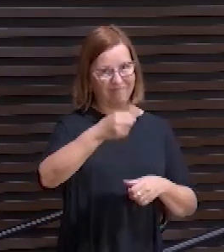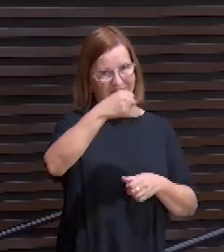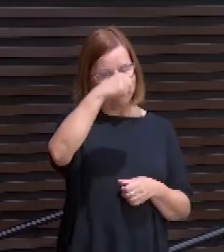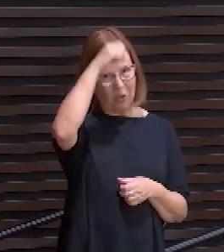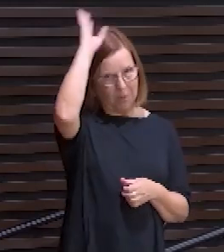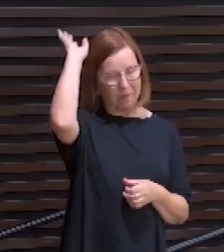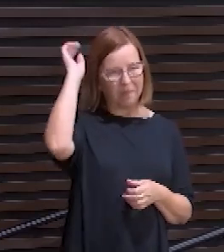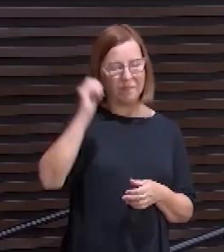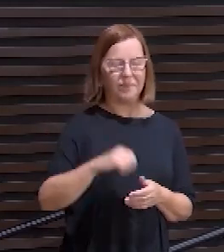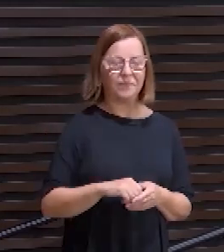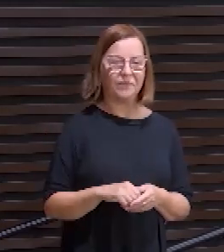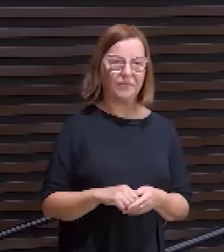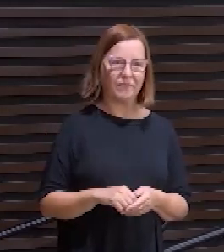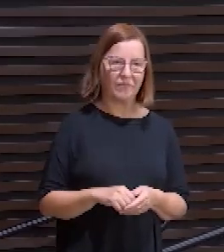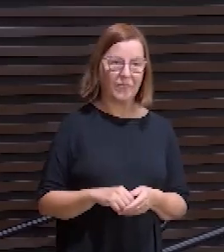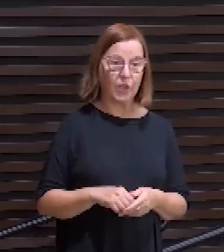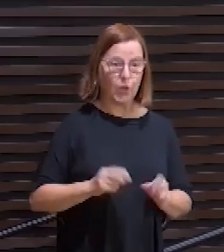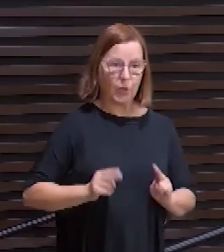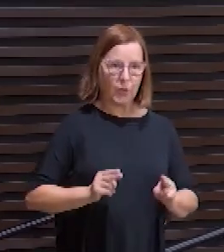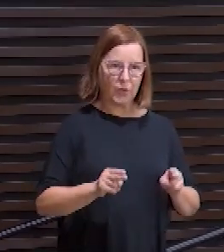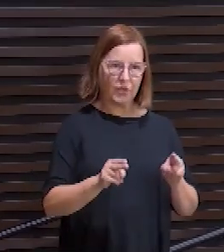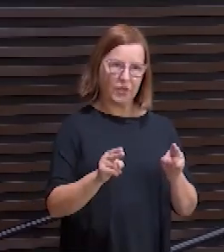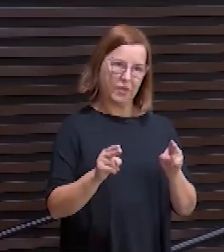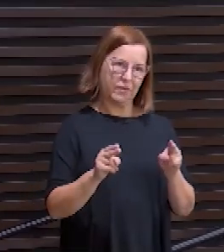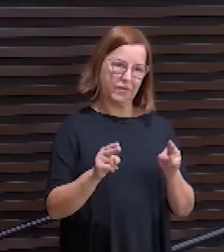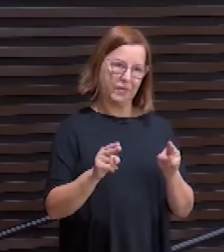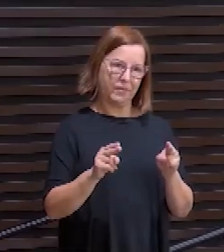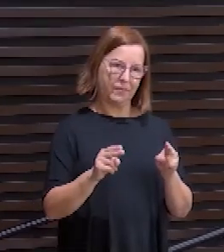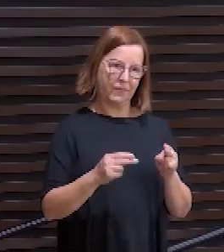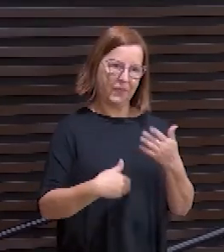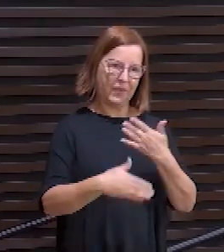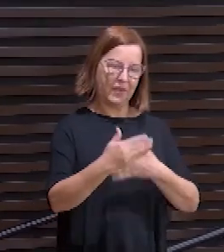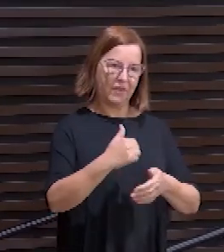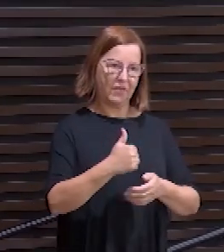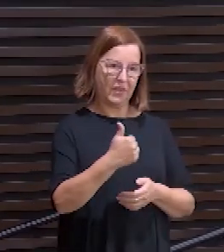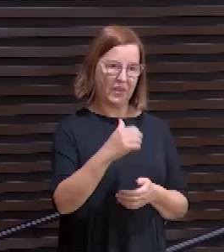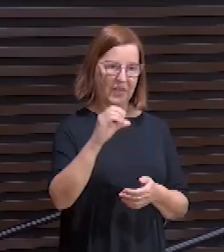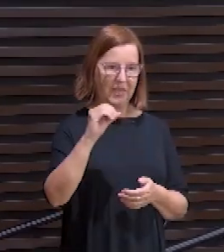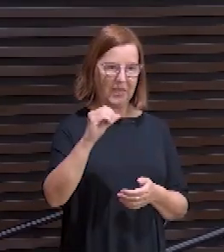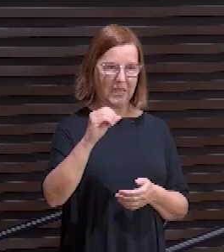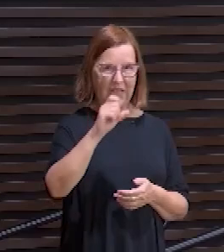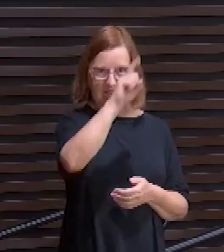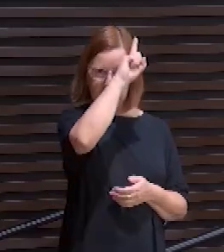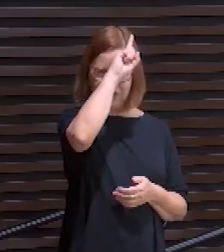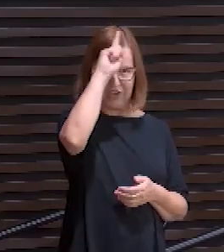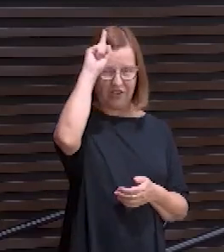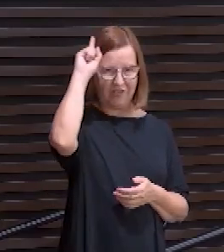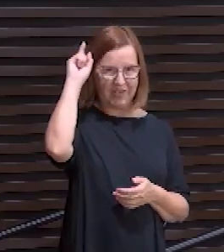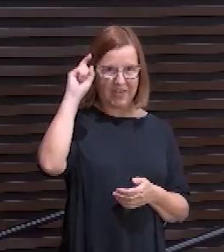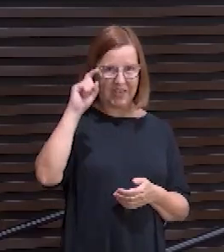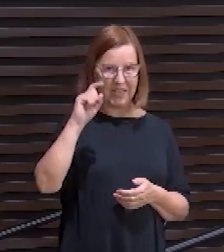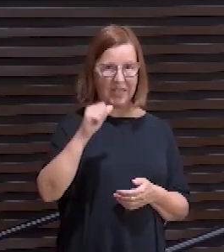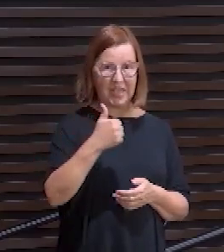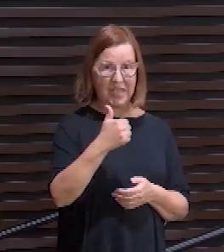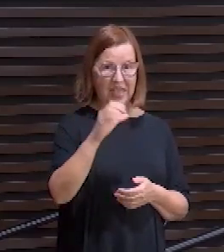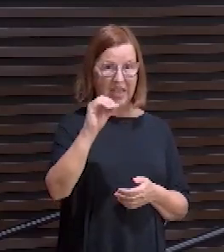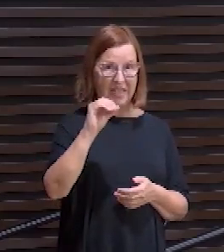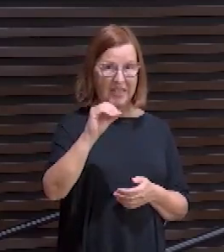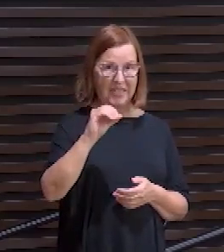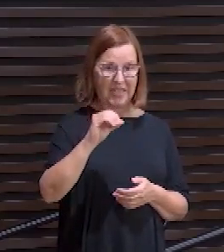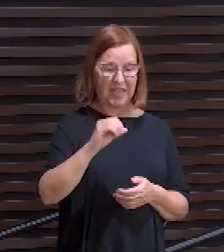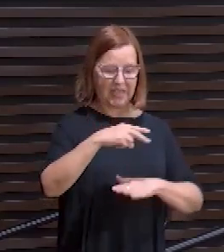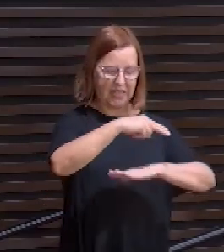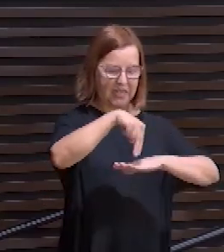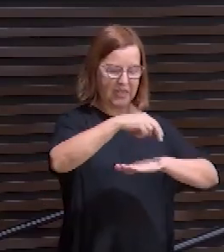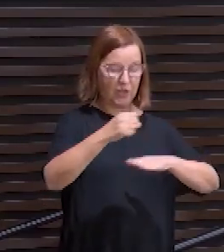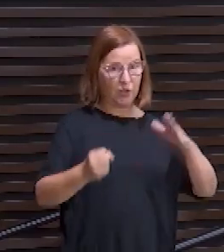E ele, irmãos, ele permanece por meio dos 10 chifres. São as 10 nações que surgiram